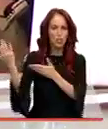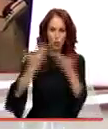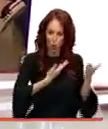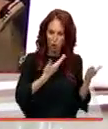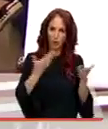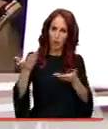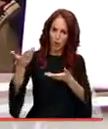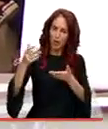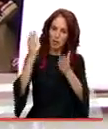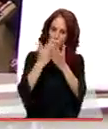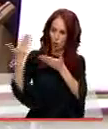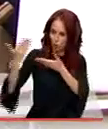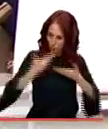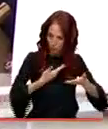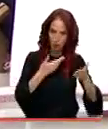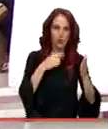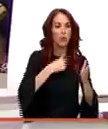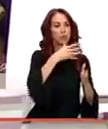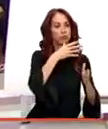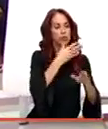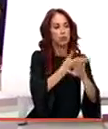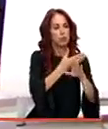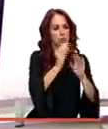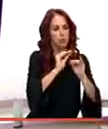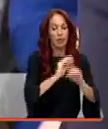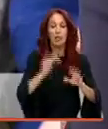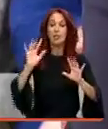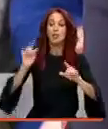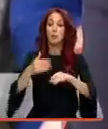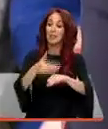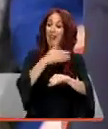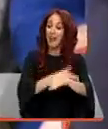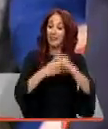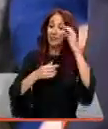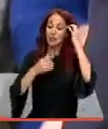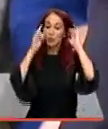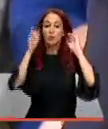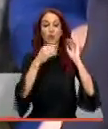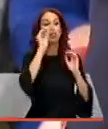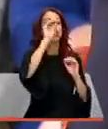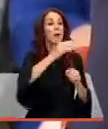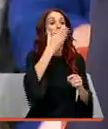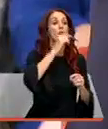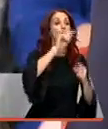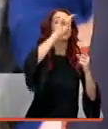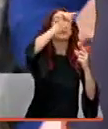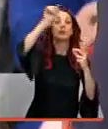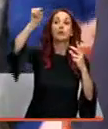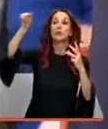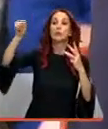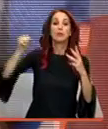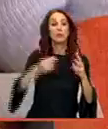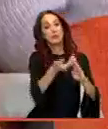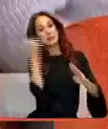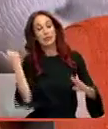ea descansar entre um funcionário de dizer que o voluntário está limitado em circos mas não quero estar muito vem fazendo em admitir da função vai